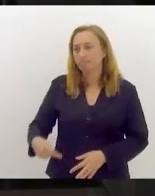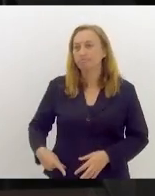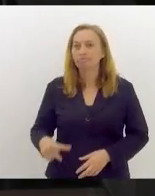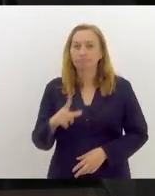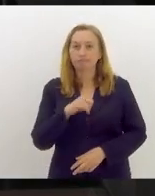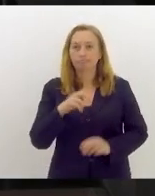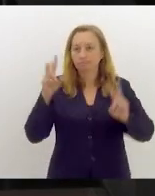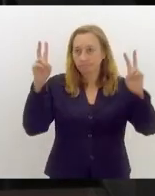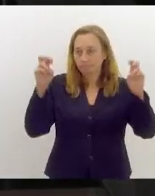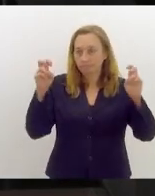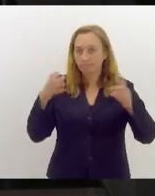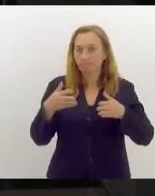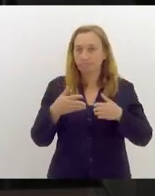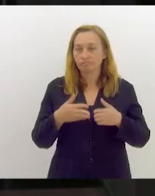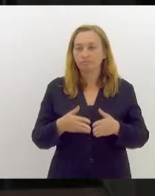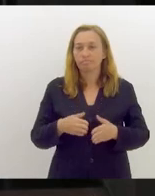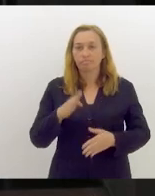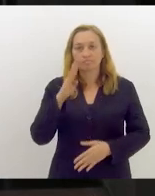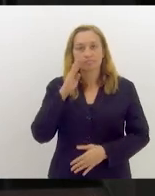central